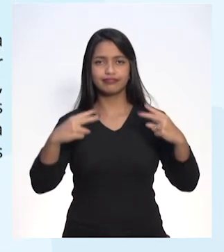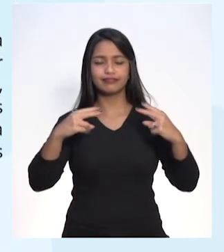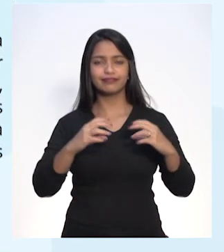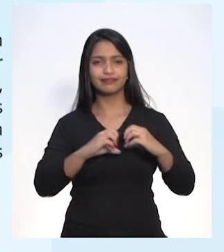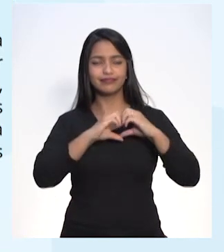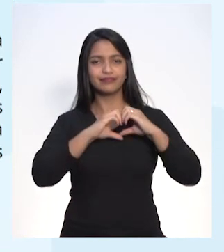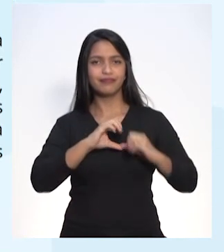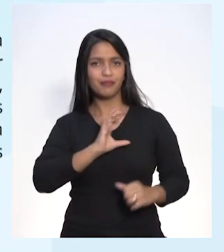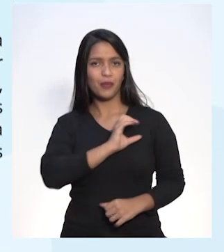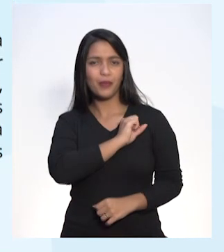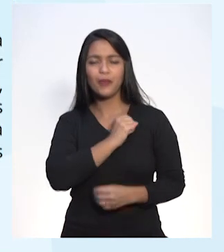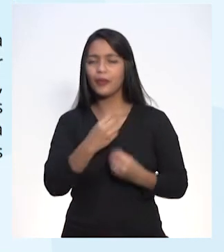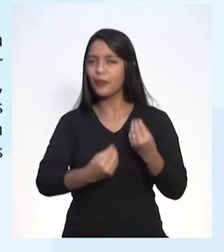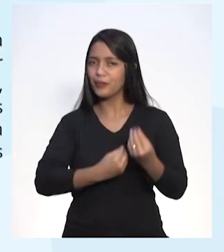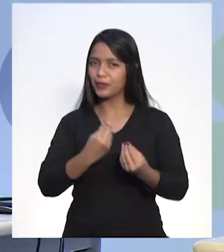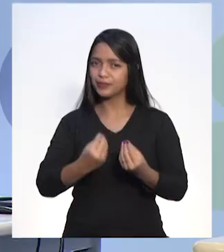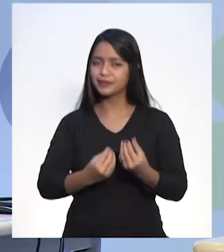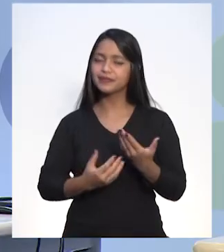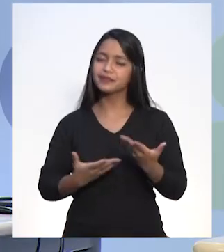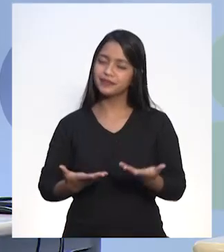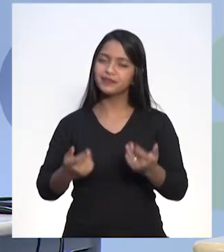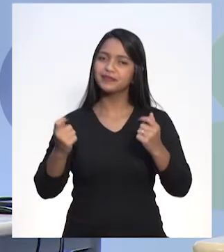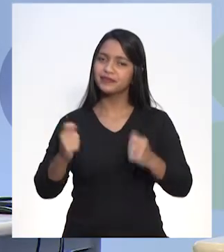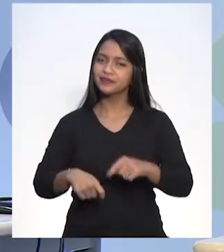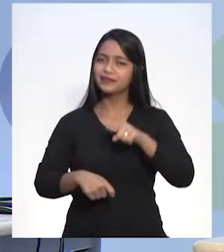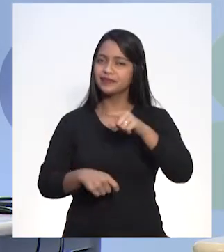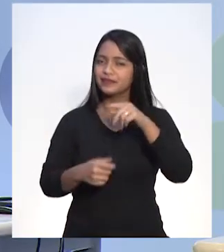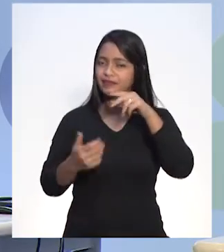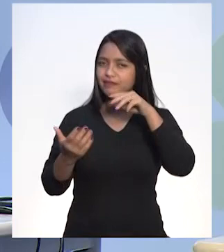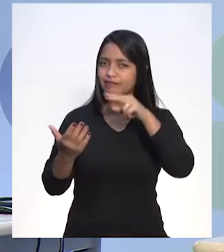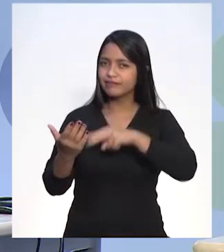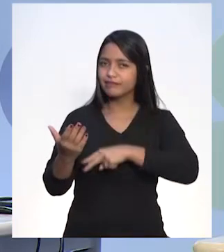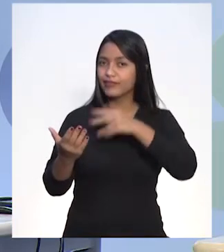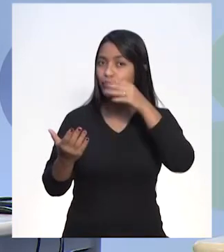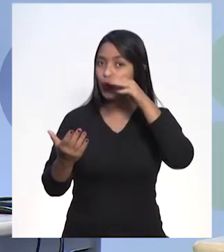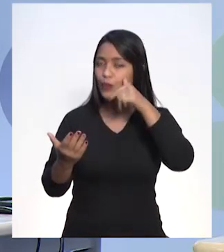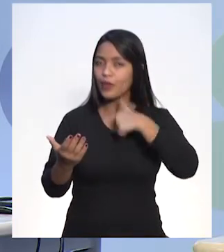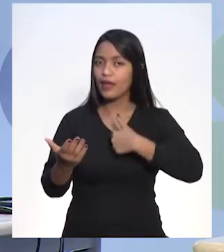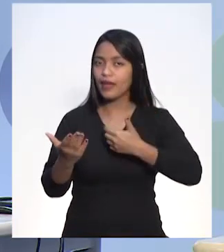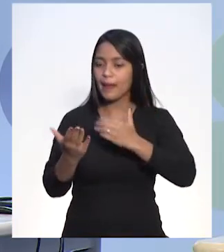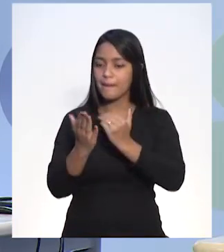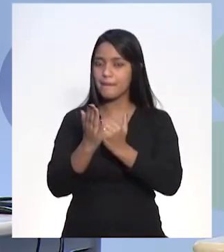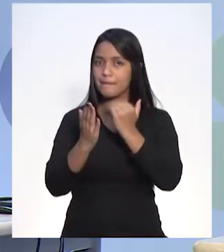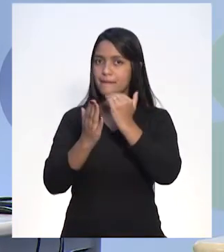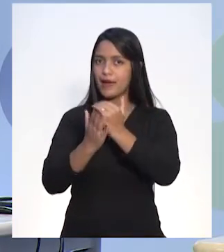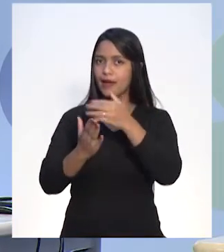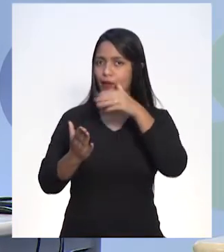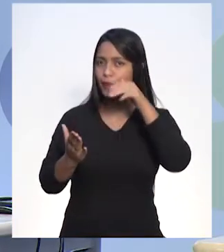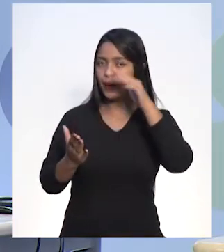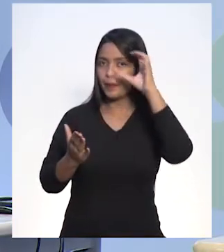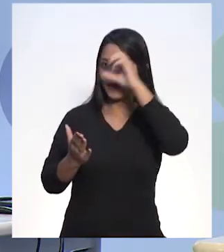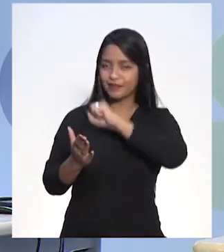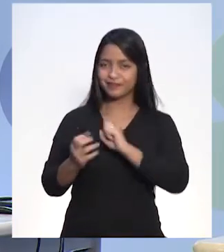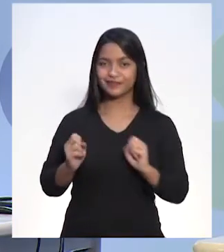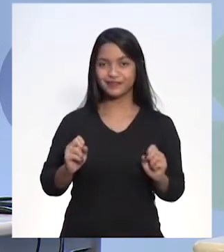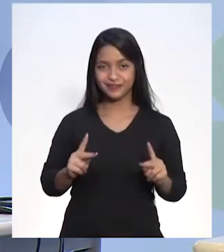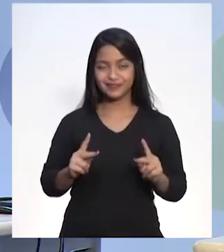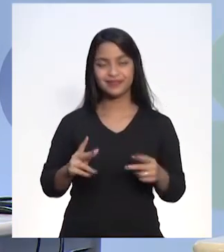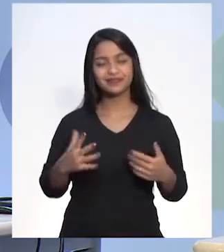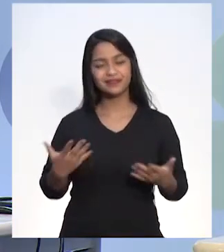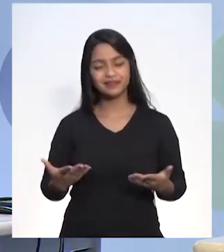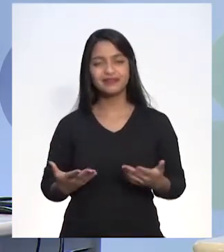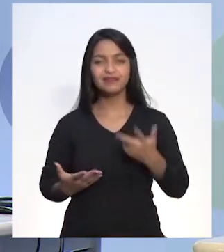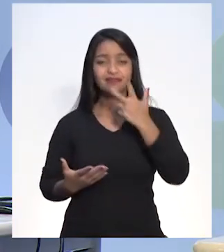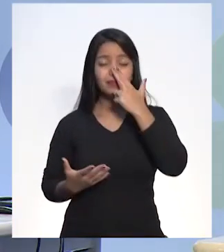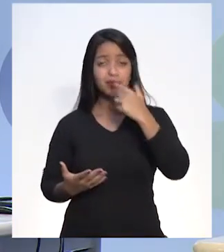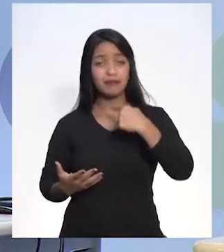esse prólogo, ele tem mais informações realmente, mas também incita a curiosidade. Então, também faz você querer saber